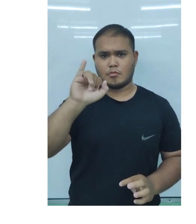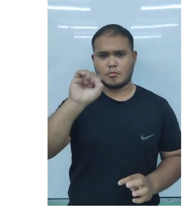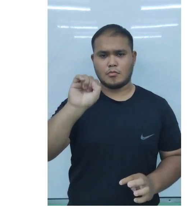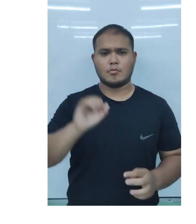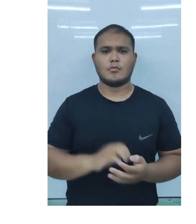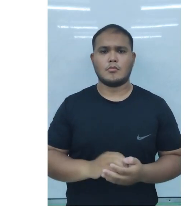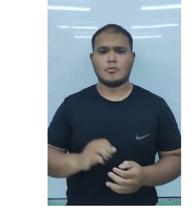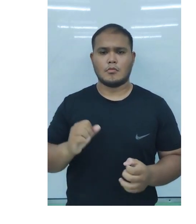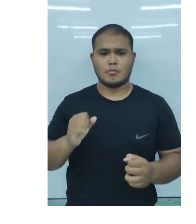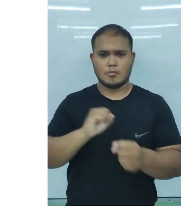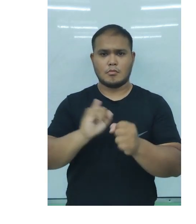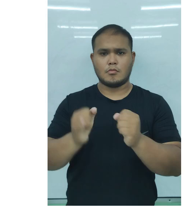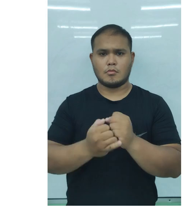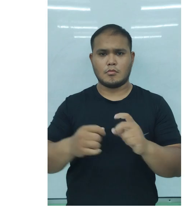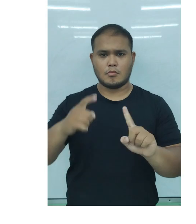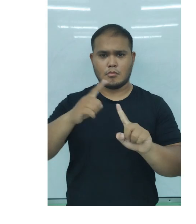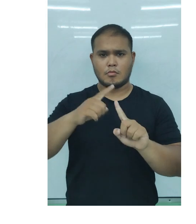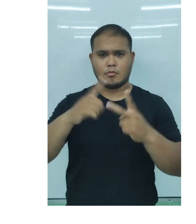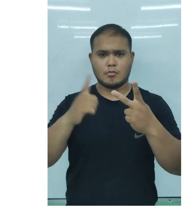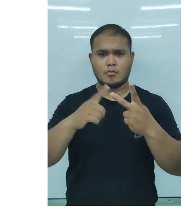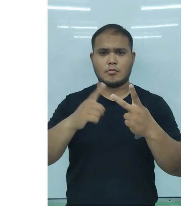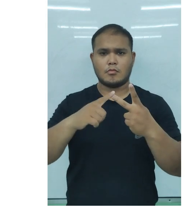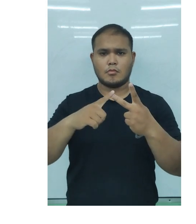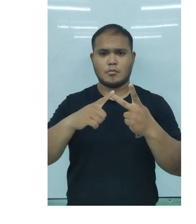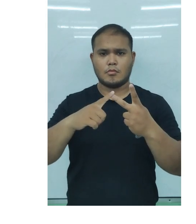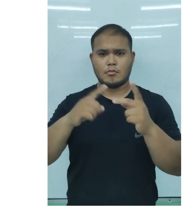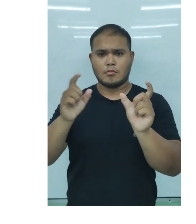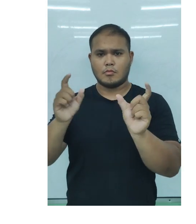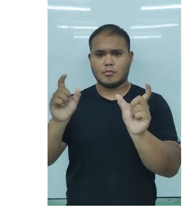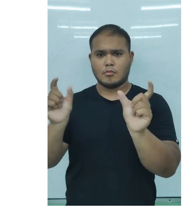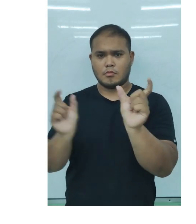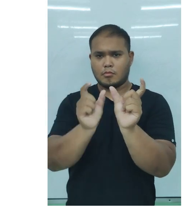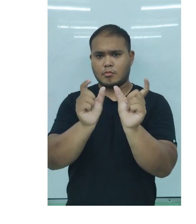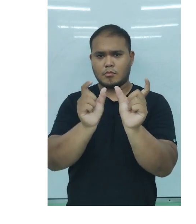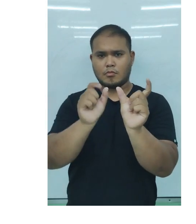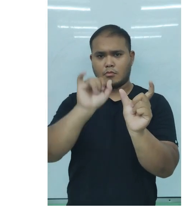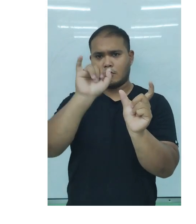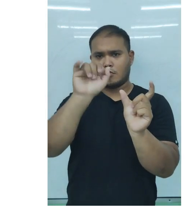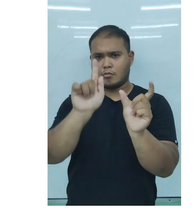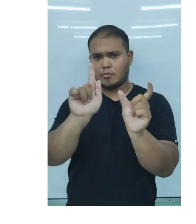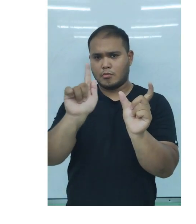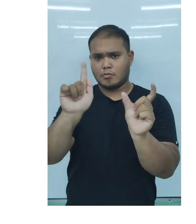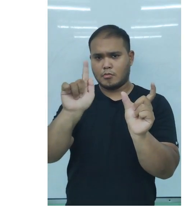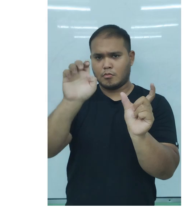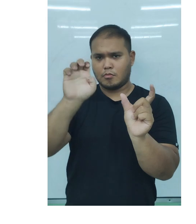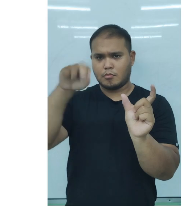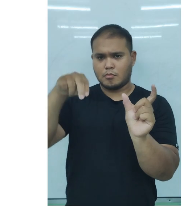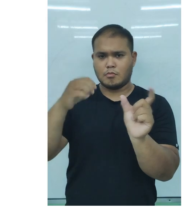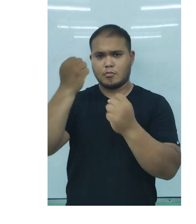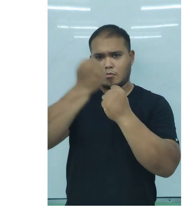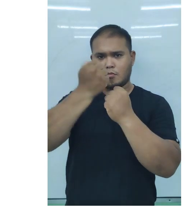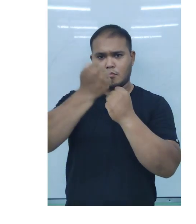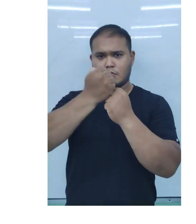biforme. Então, nós vamos destacar o genitivo fortes e substituir a